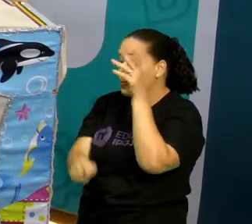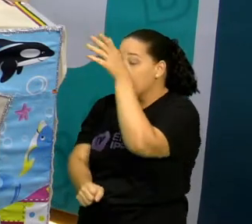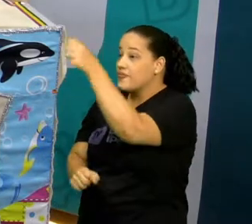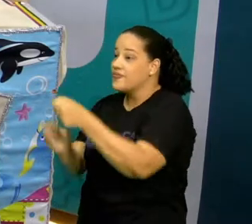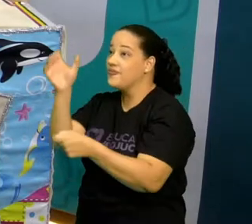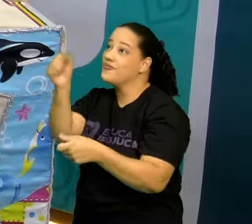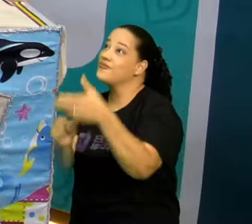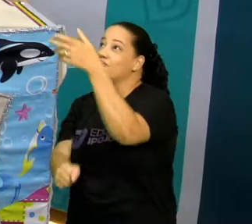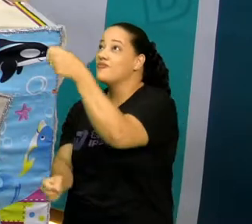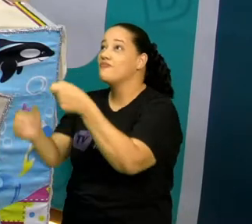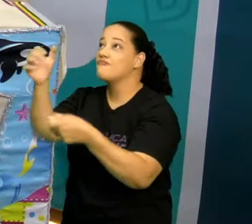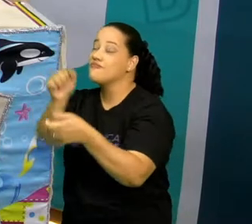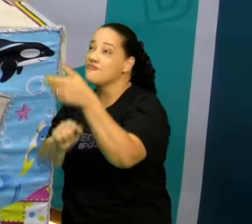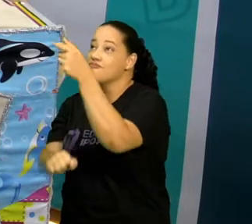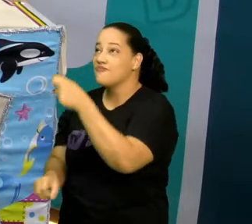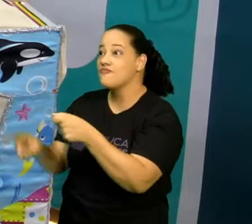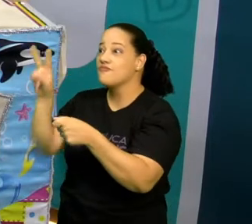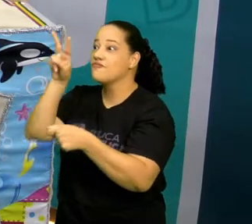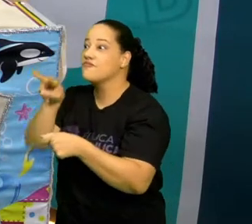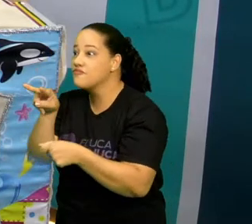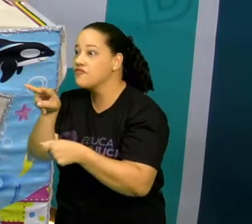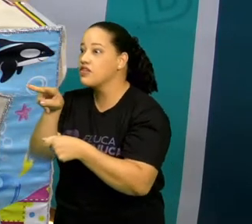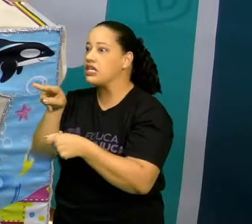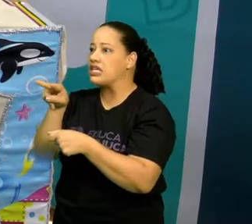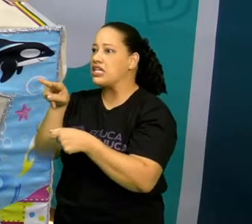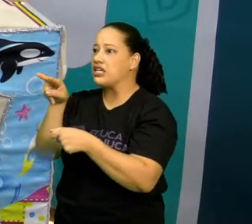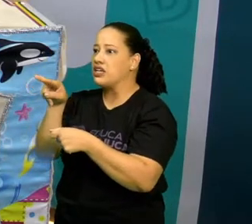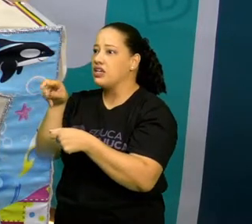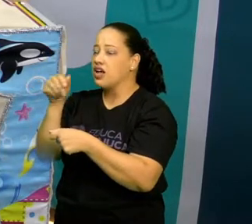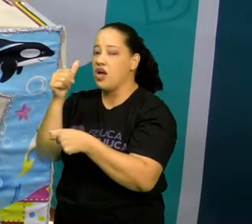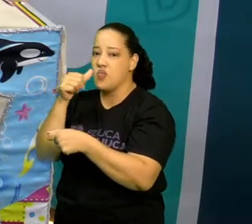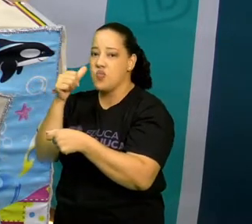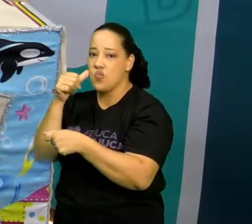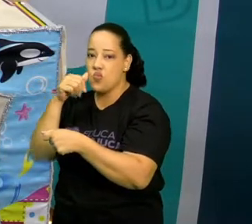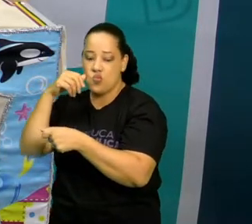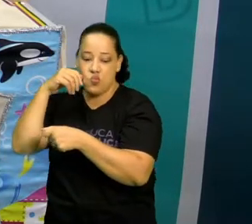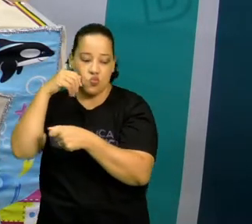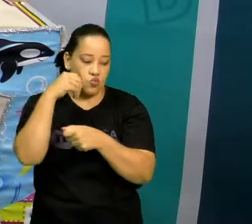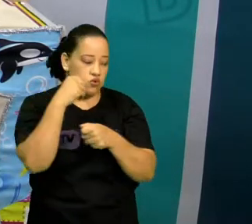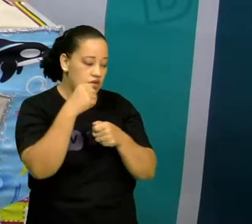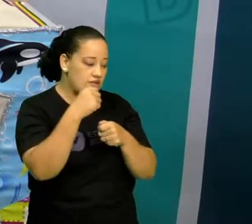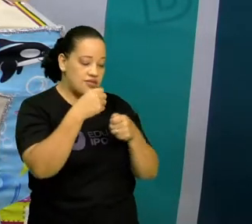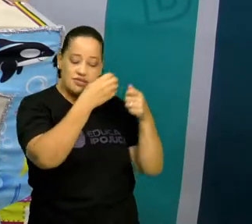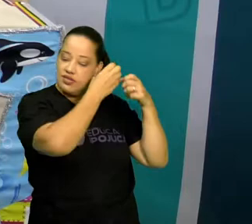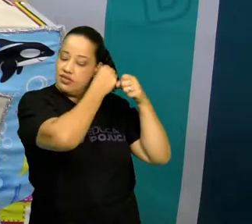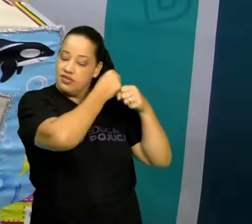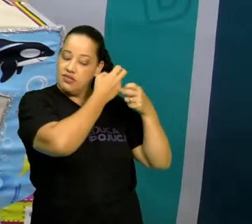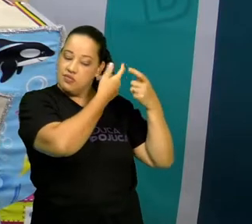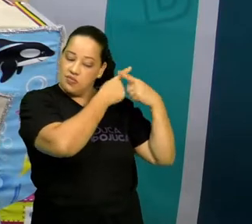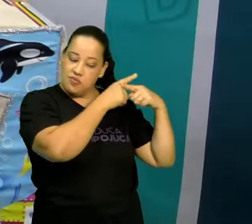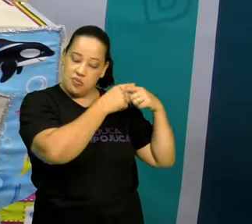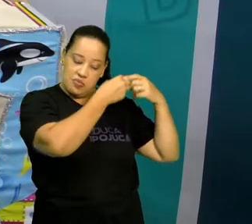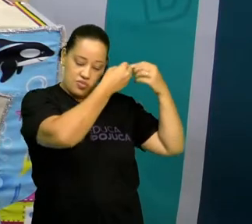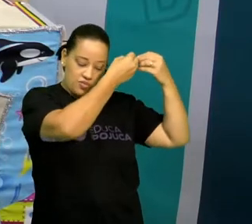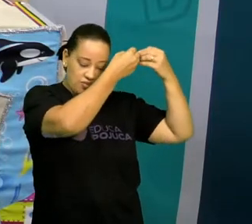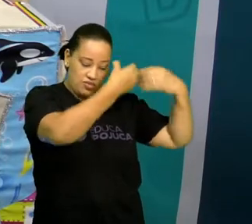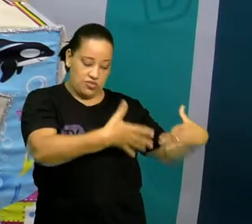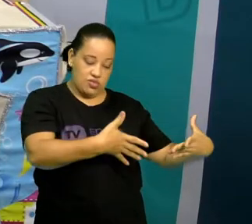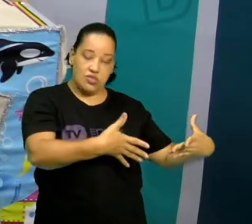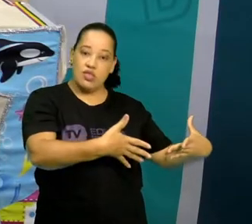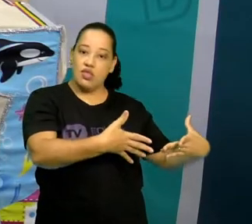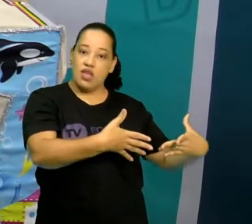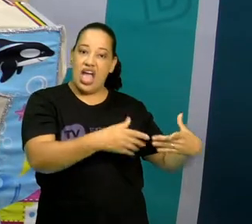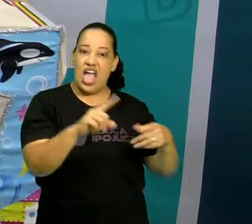janela, ela soltou a trança, leiturinha. Que? E ele